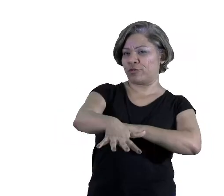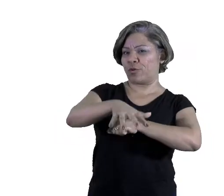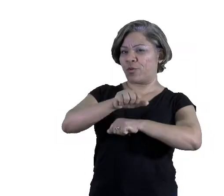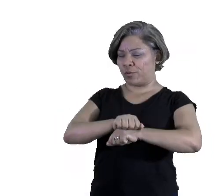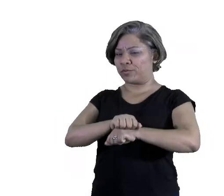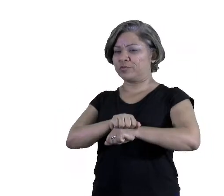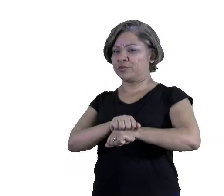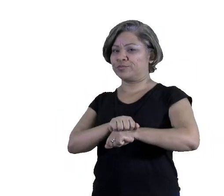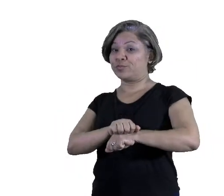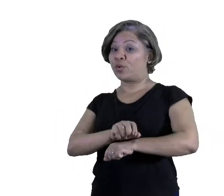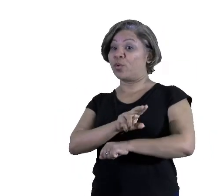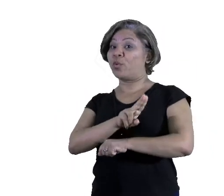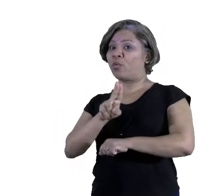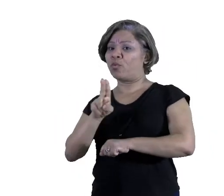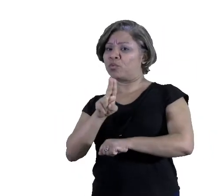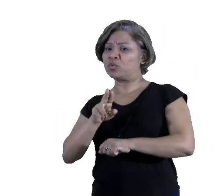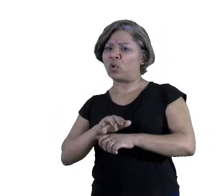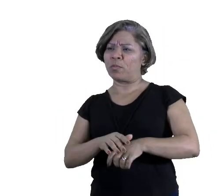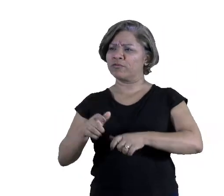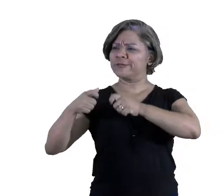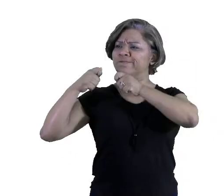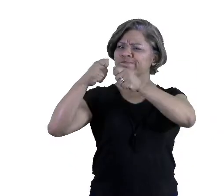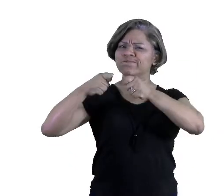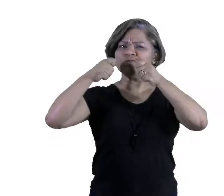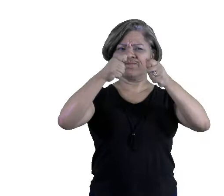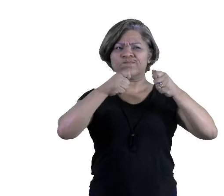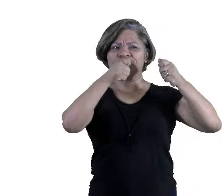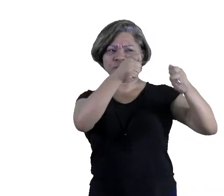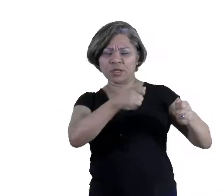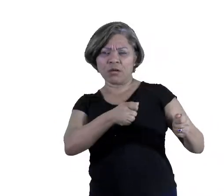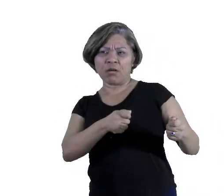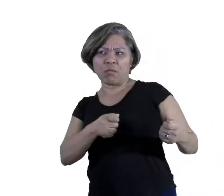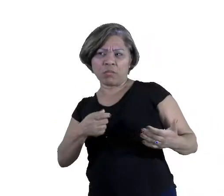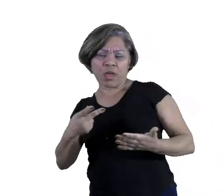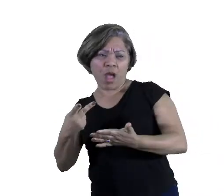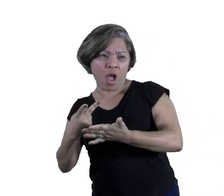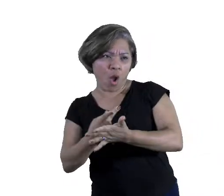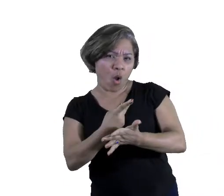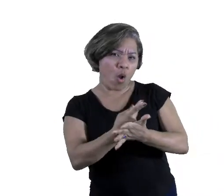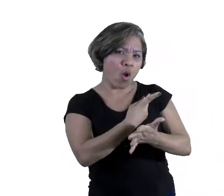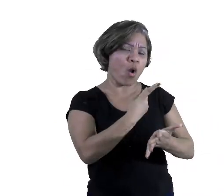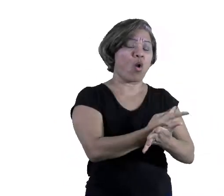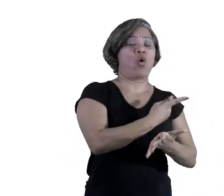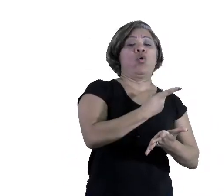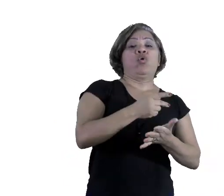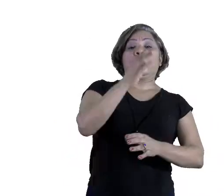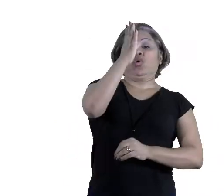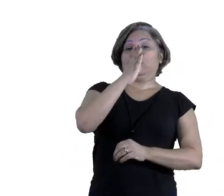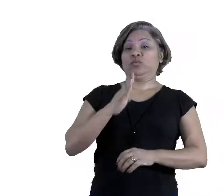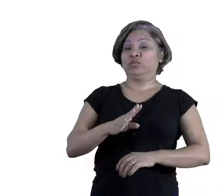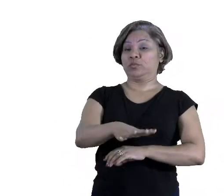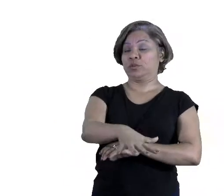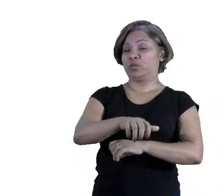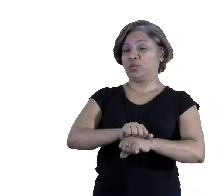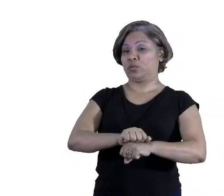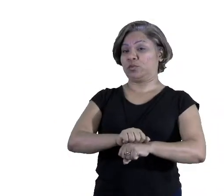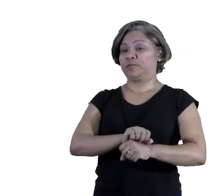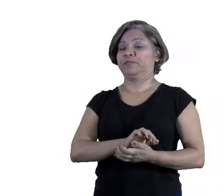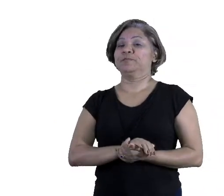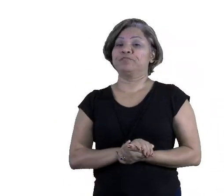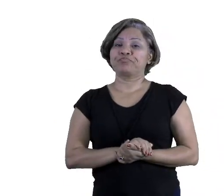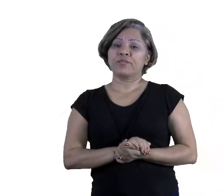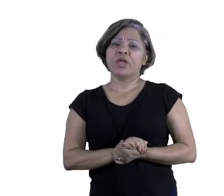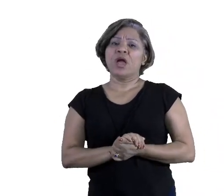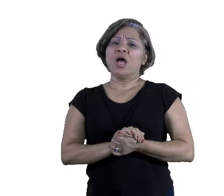já diz, foram revoltas que ocorreram durante o Brasil colônia. Bom, então nós iremos apontar as